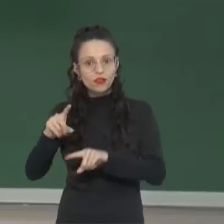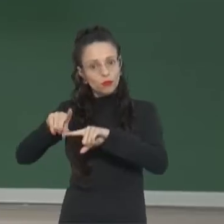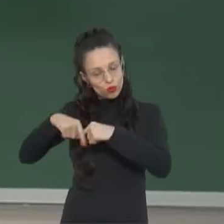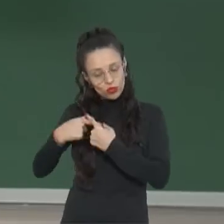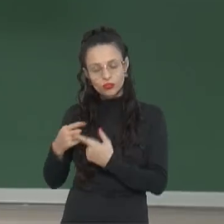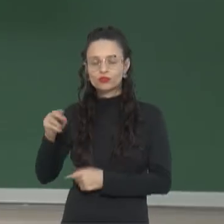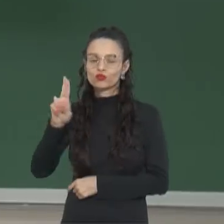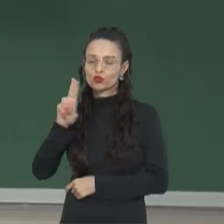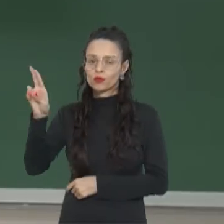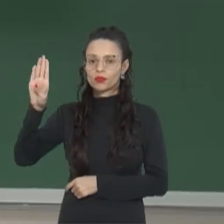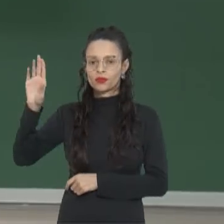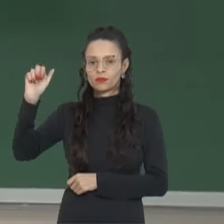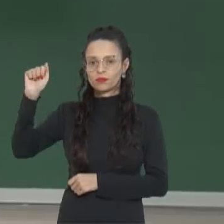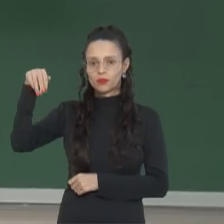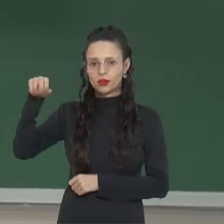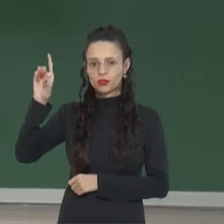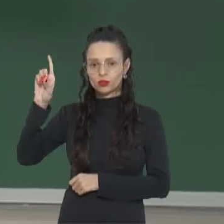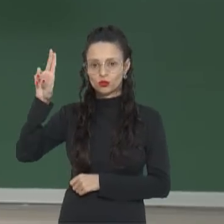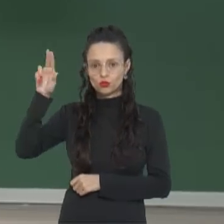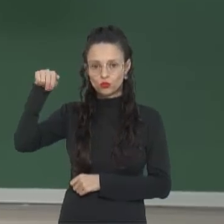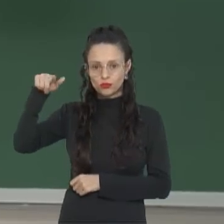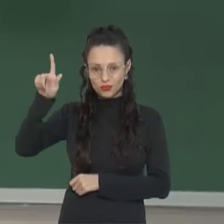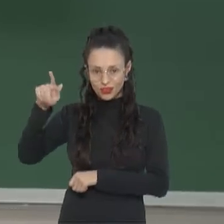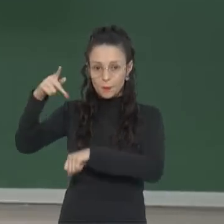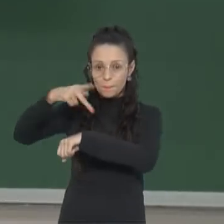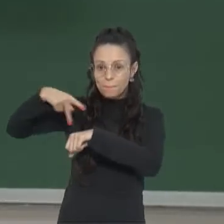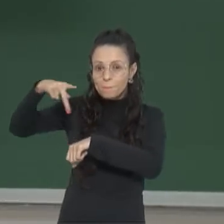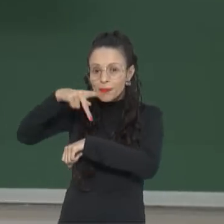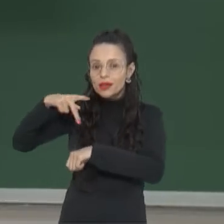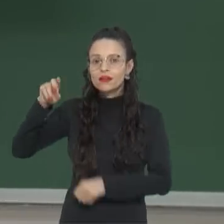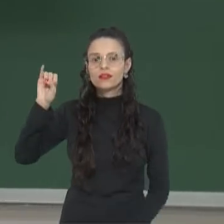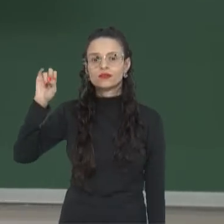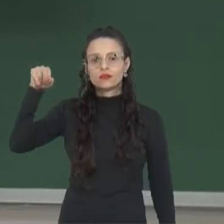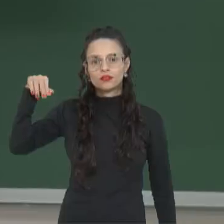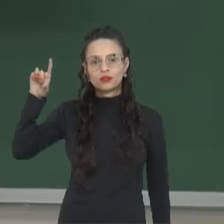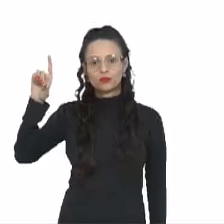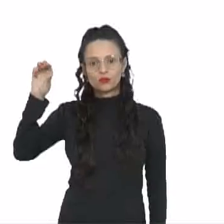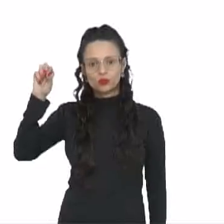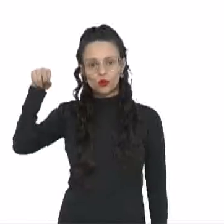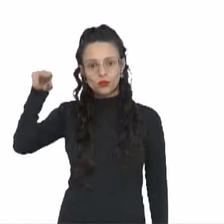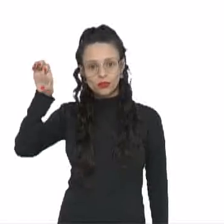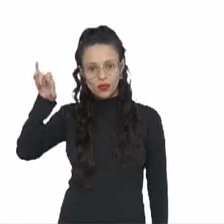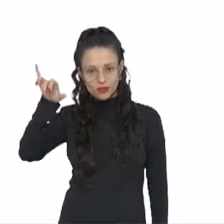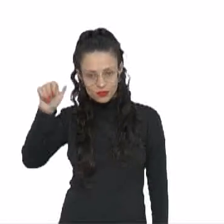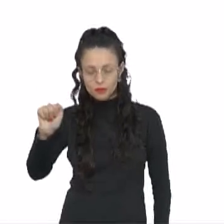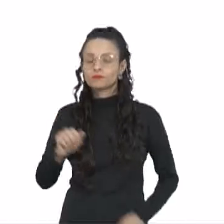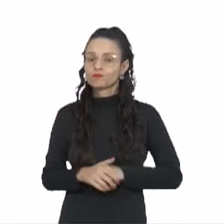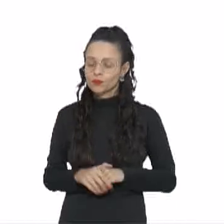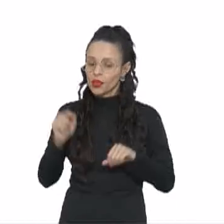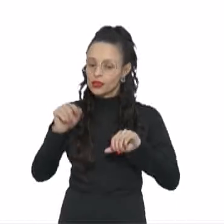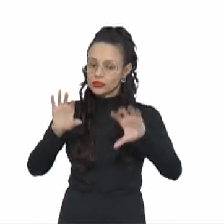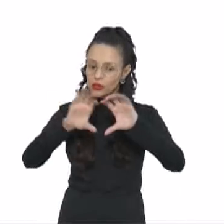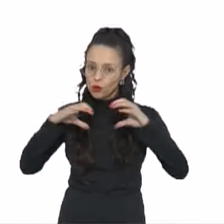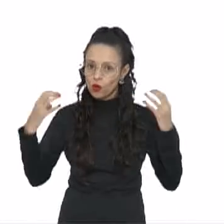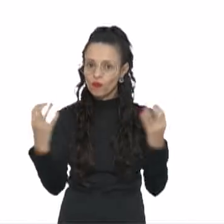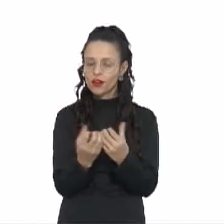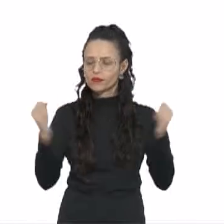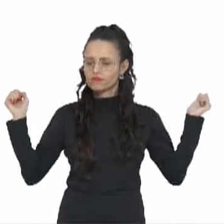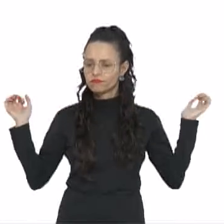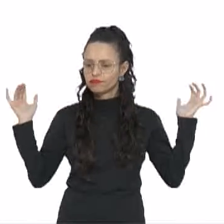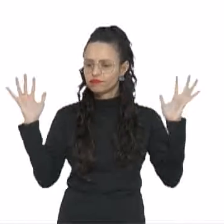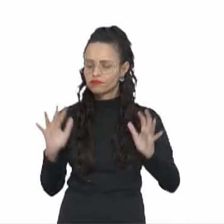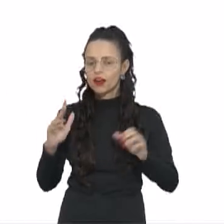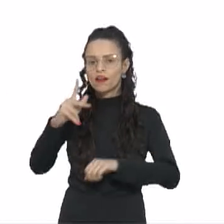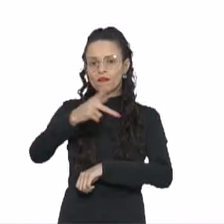no caso, Bandung, na Indonésia. E a importância reuniu 29 países da África e